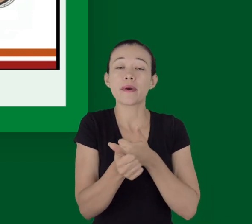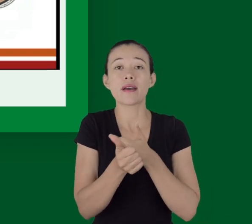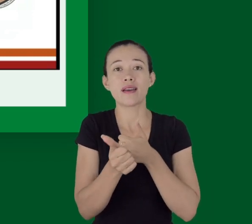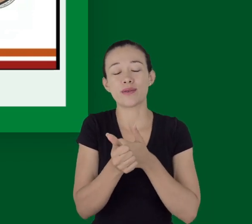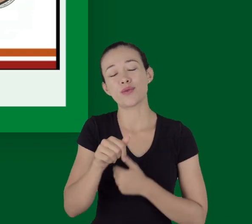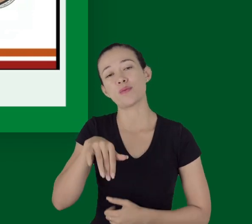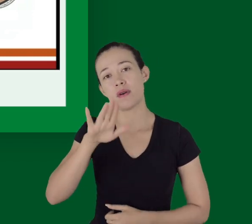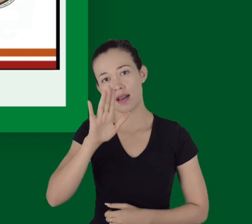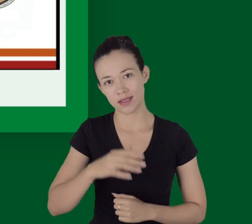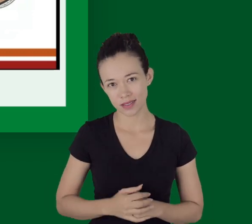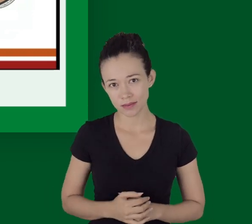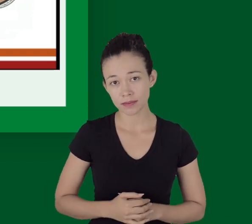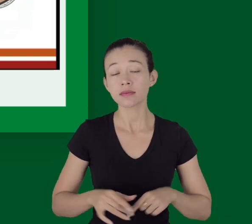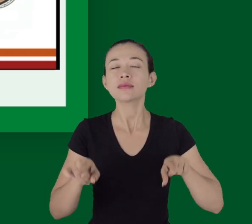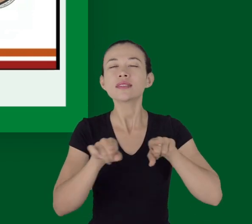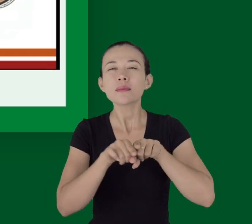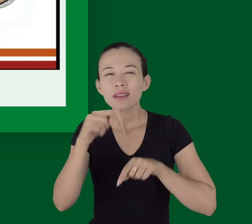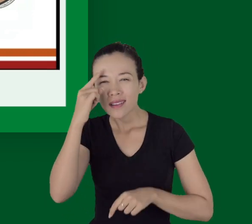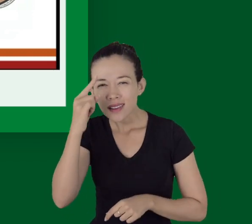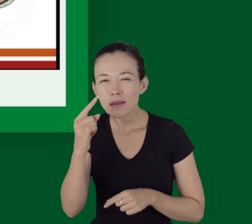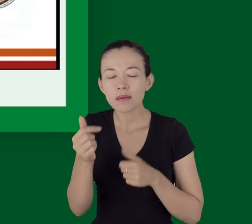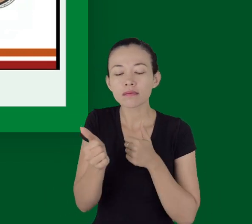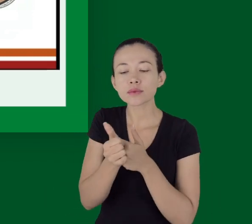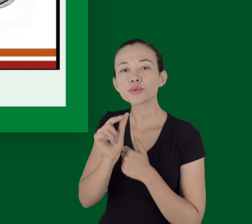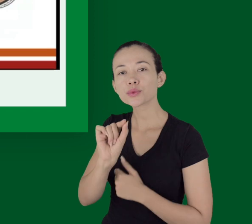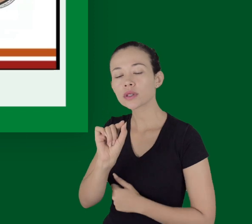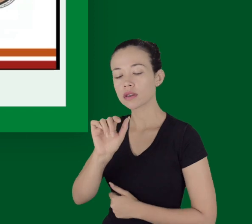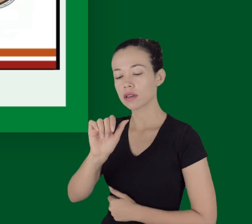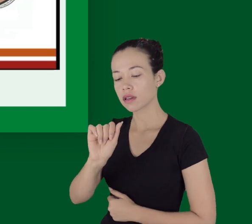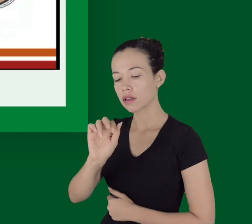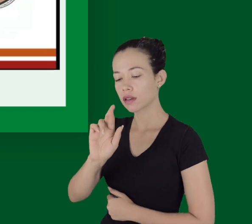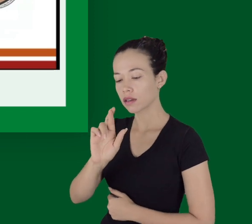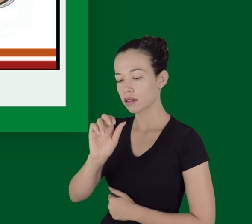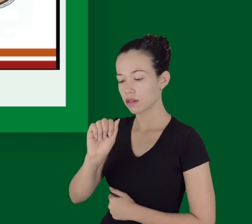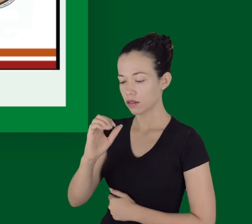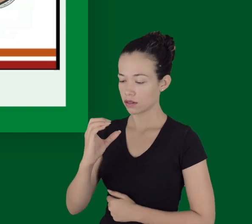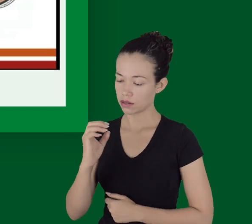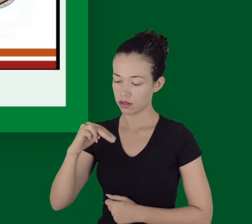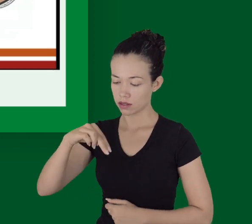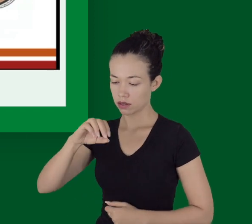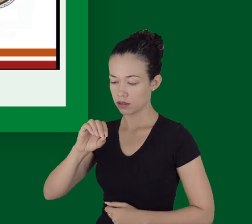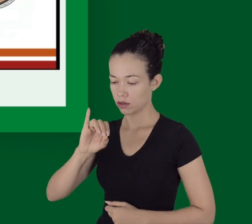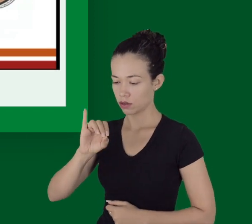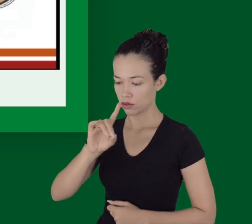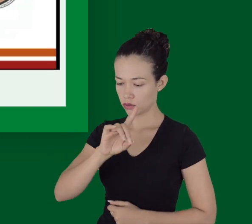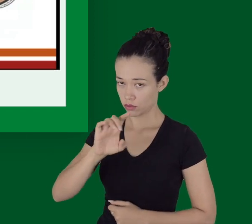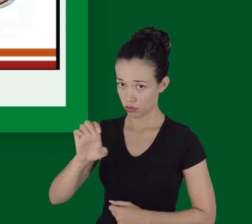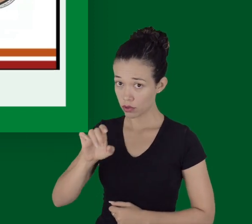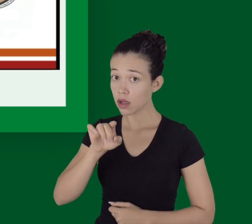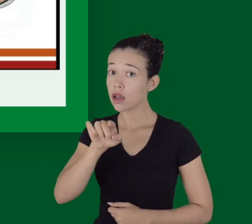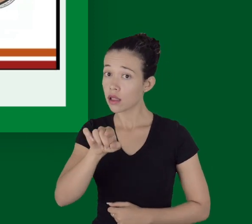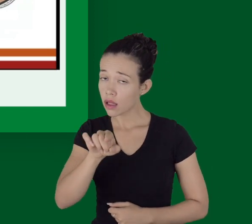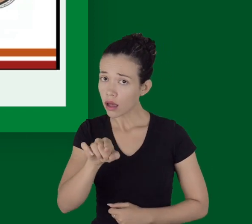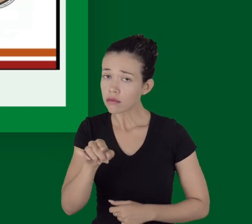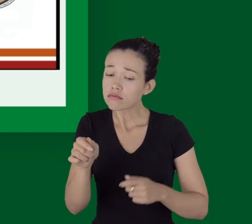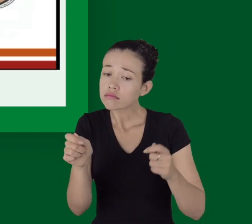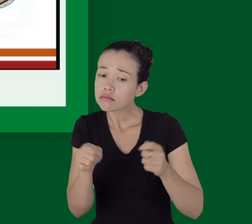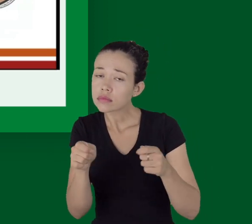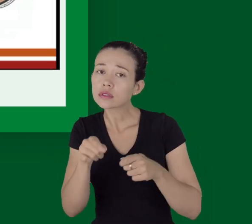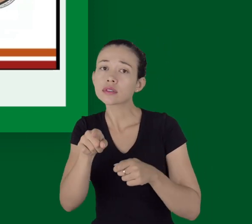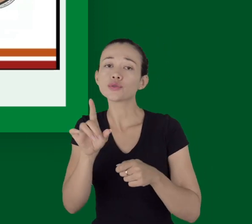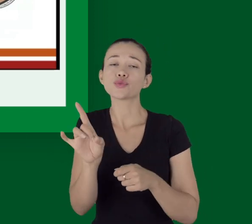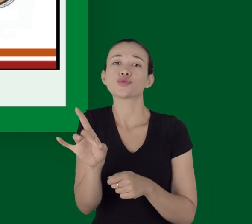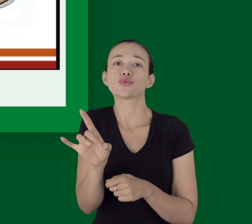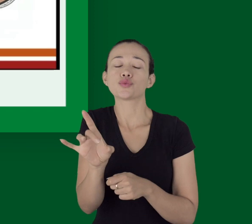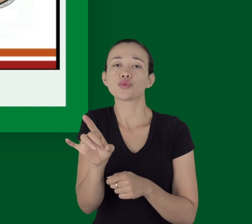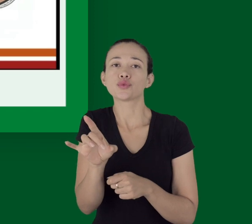subaracno, ainda sustentado pela aracnoide, ele consegue se conter. Por isso que ele faz aquela configuração